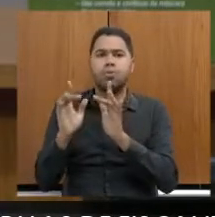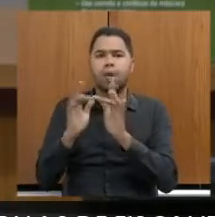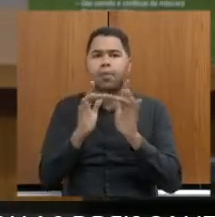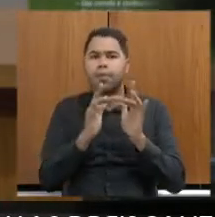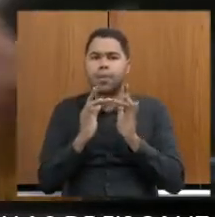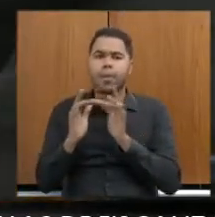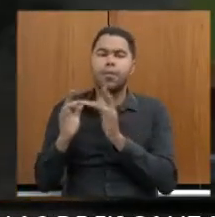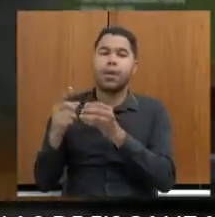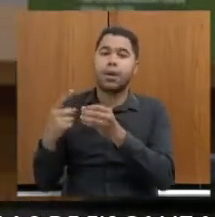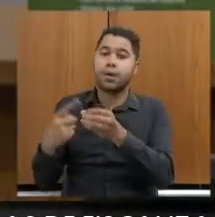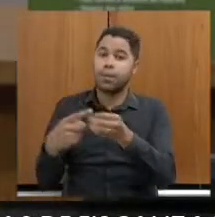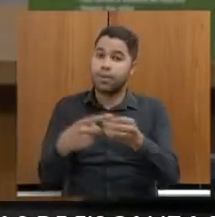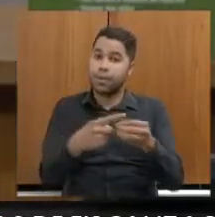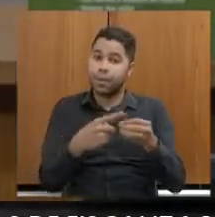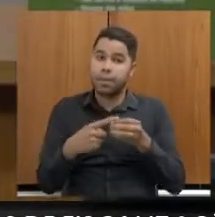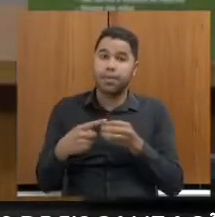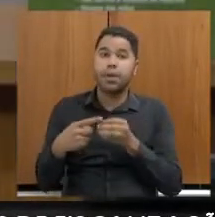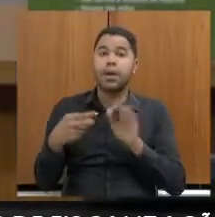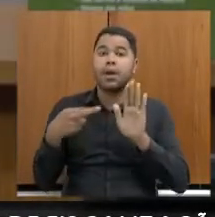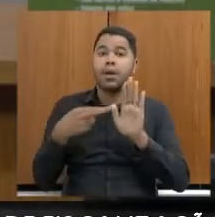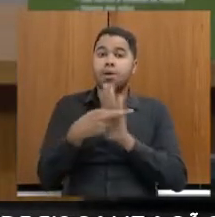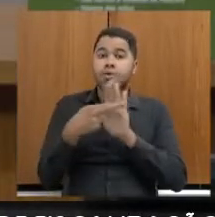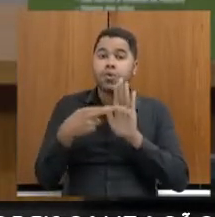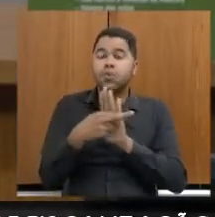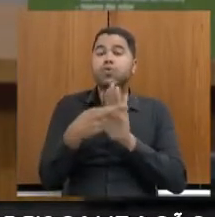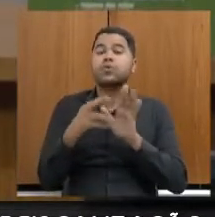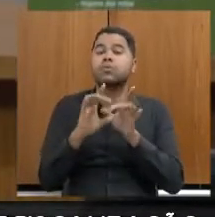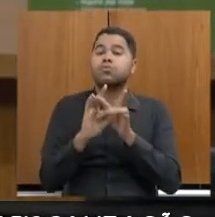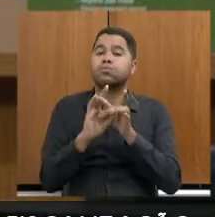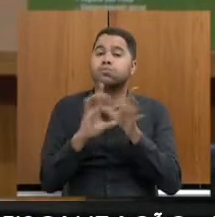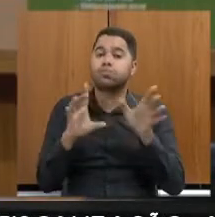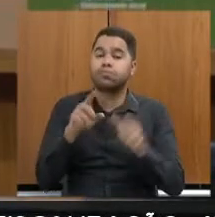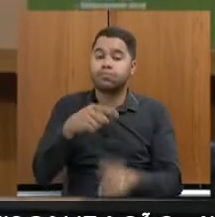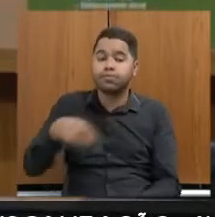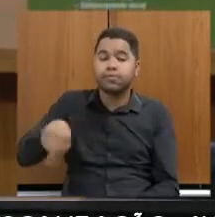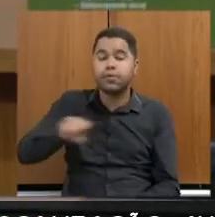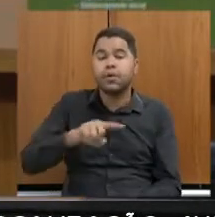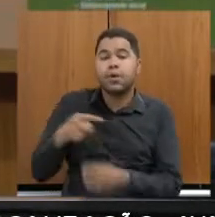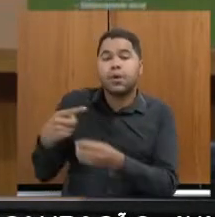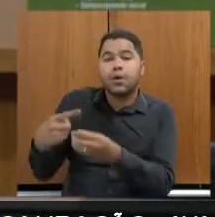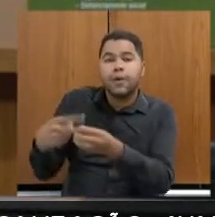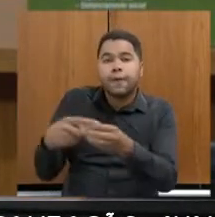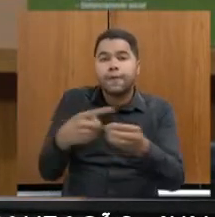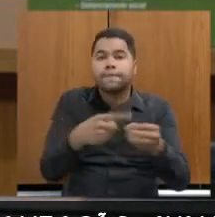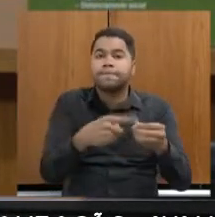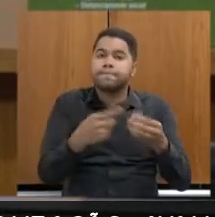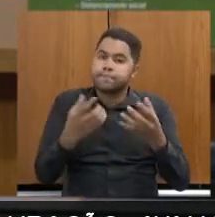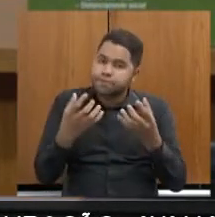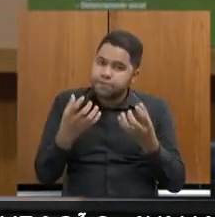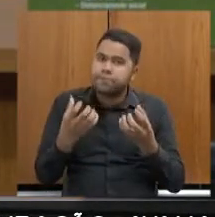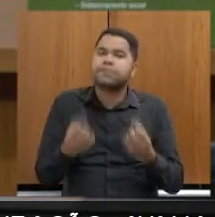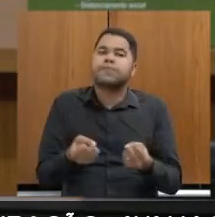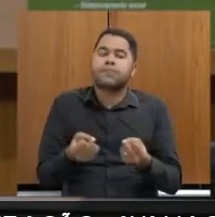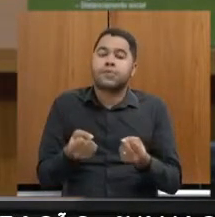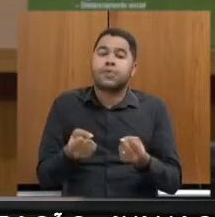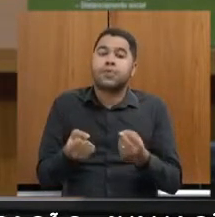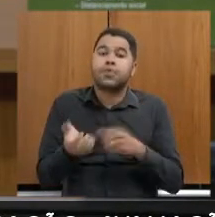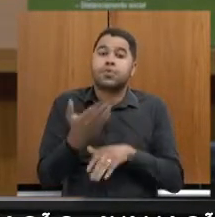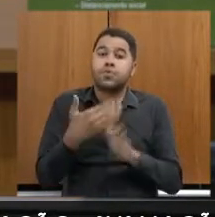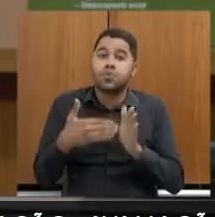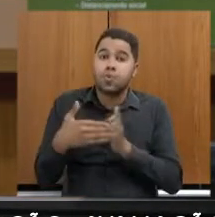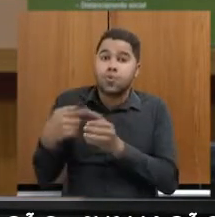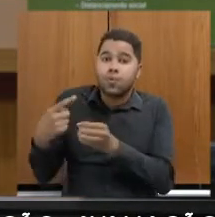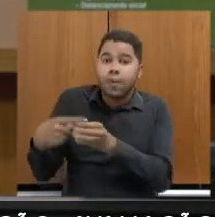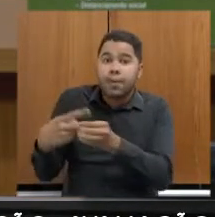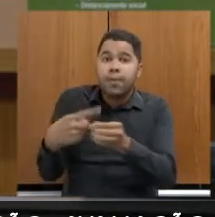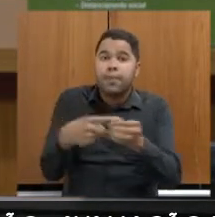com os municípios e essa resolução vai permitir então que os municípios a da façam adesão então todo município